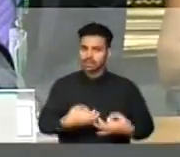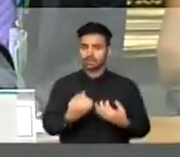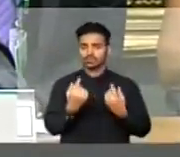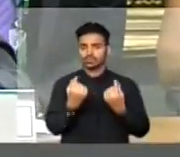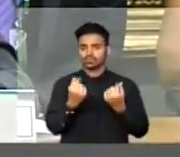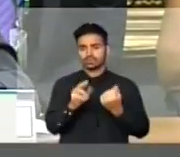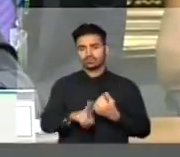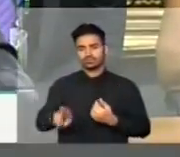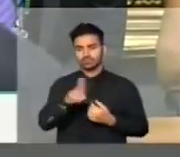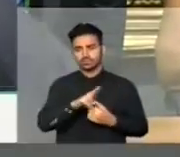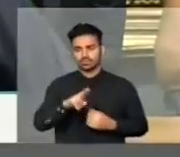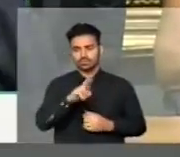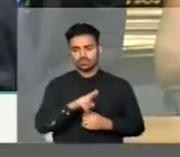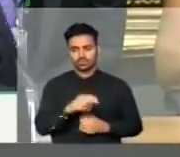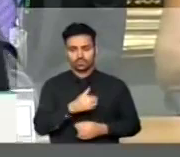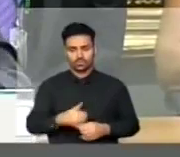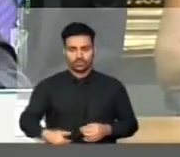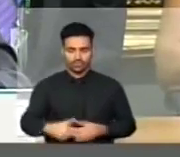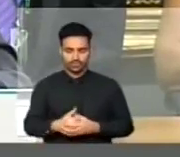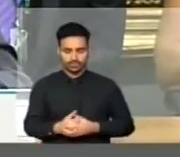públicos.